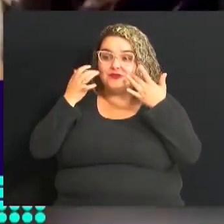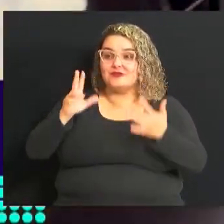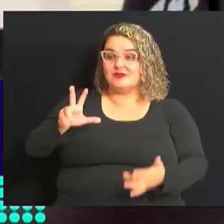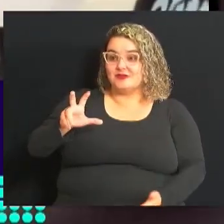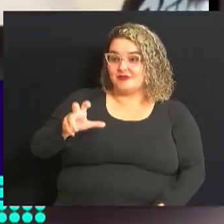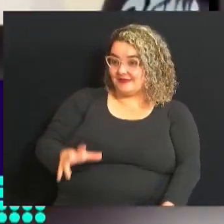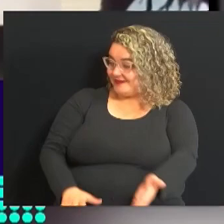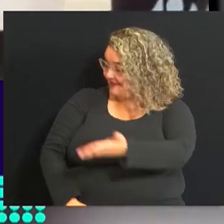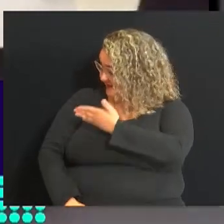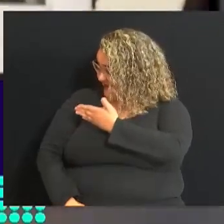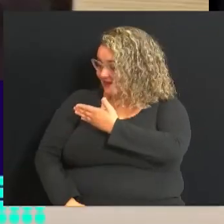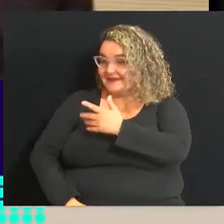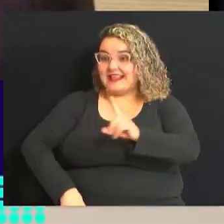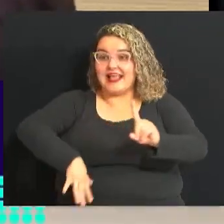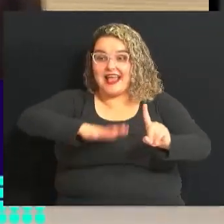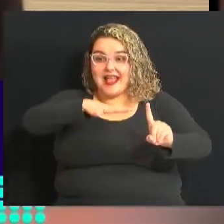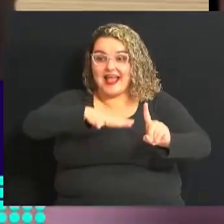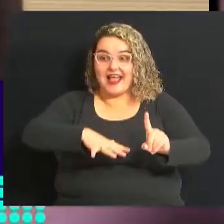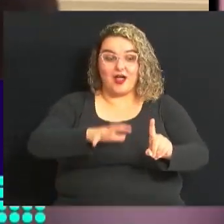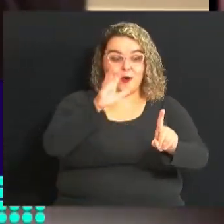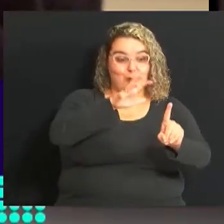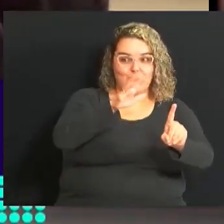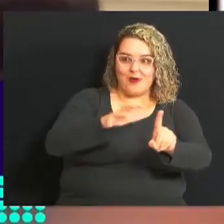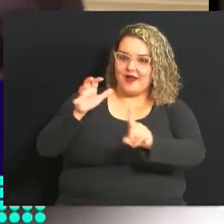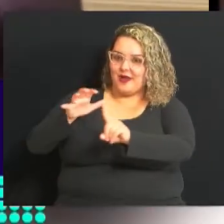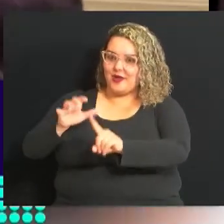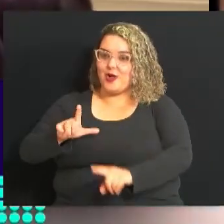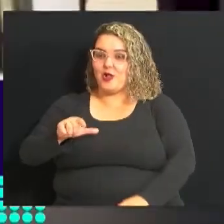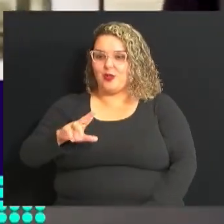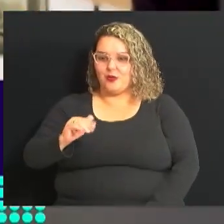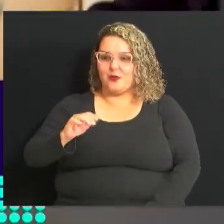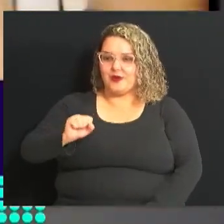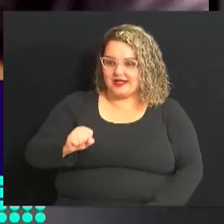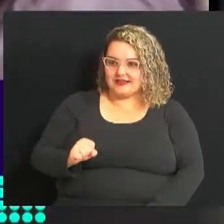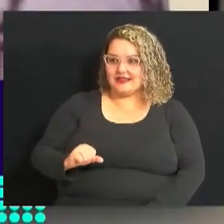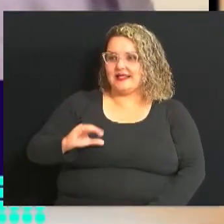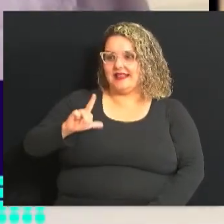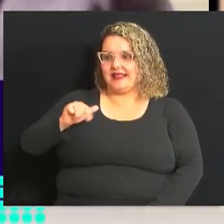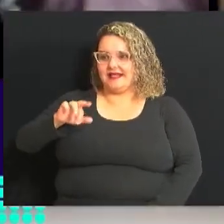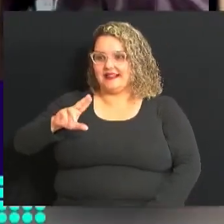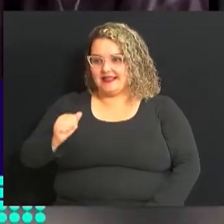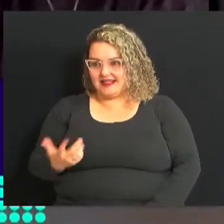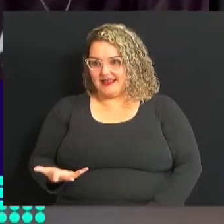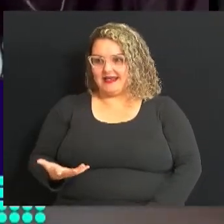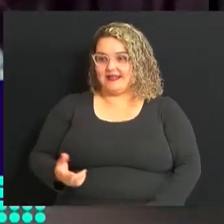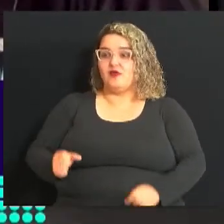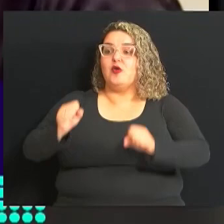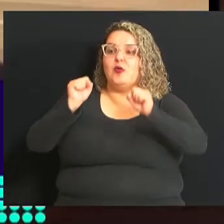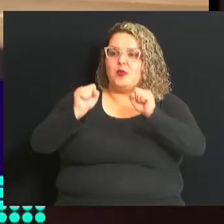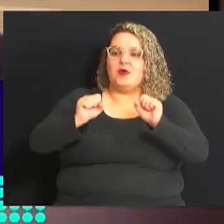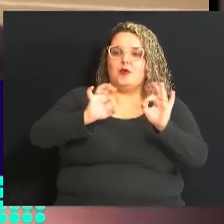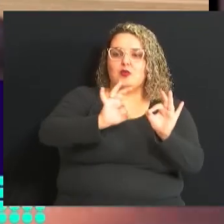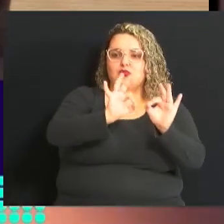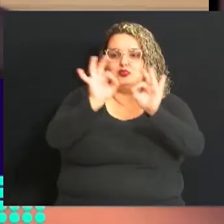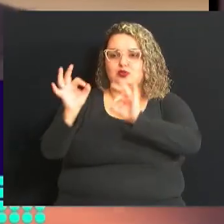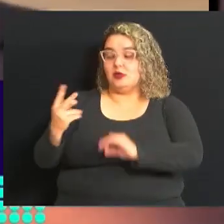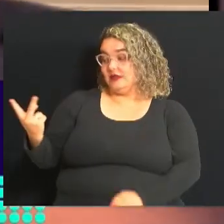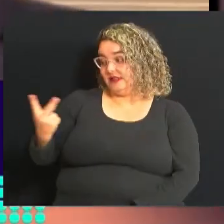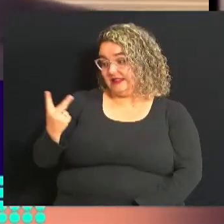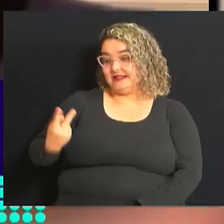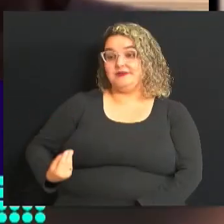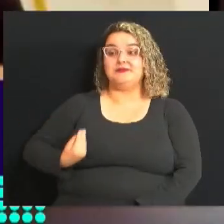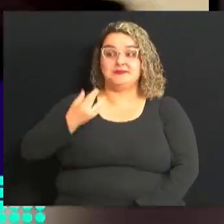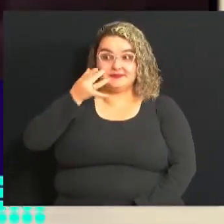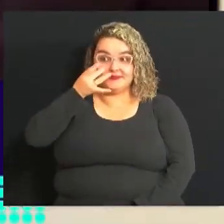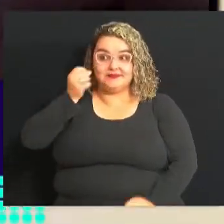os fãs dos influenciadores Lucas Abreu e Clara Garcia vão poder assistir a dupla ao vivo no